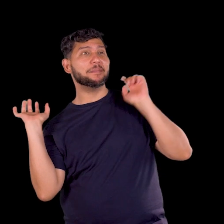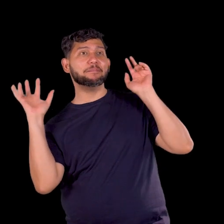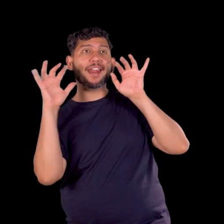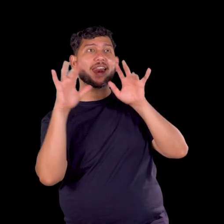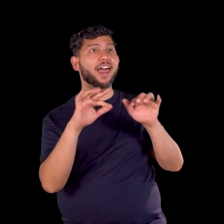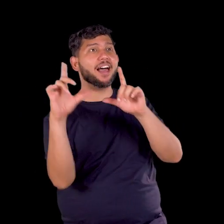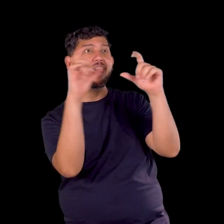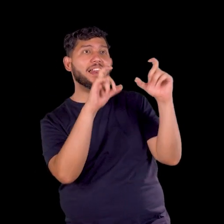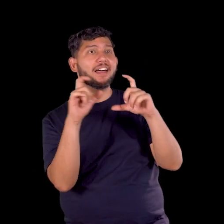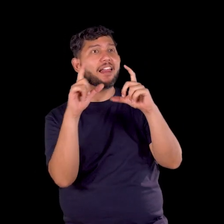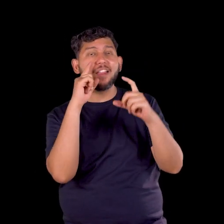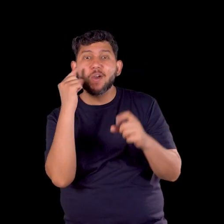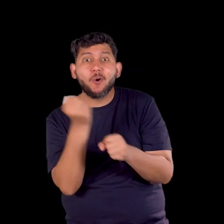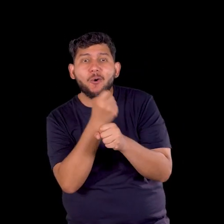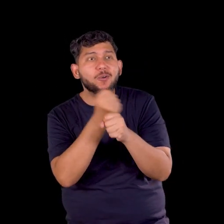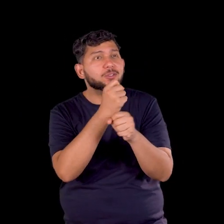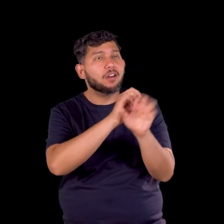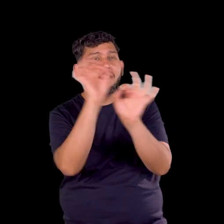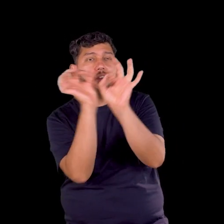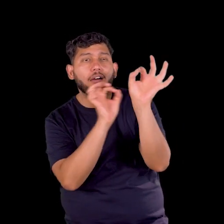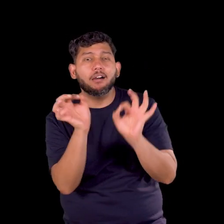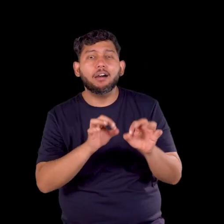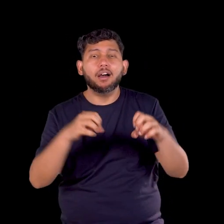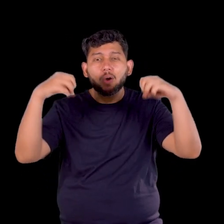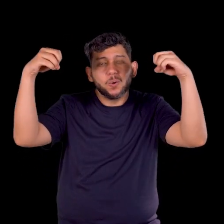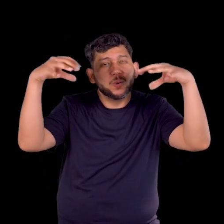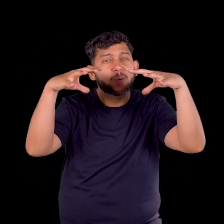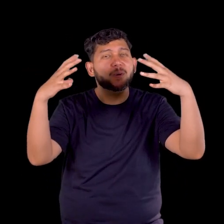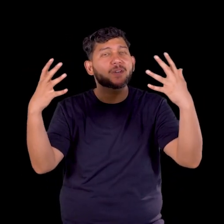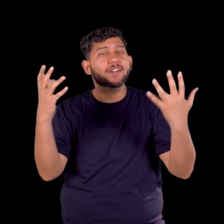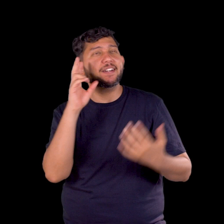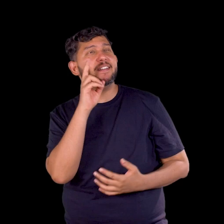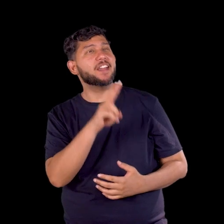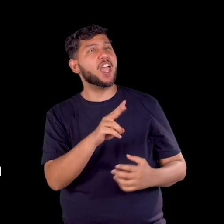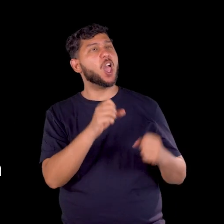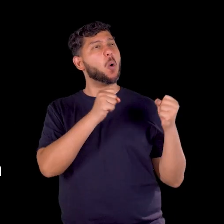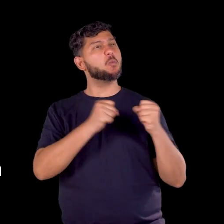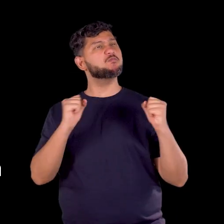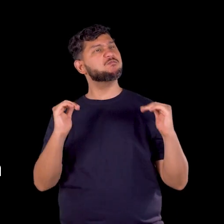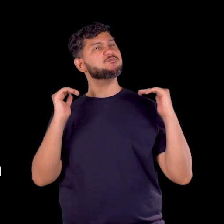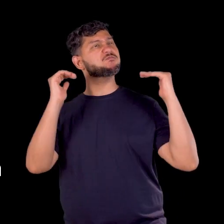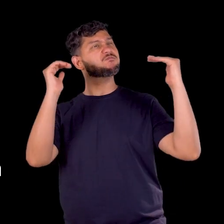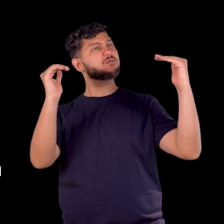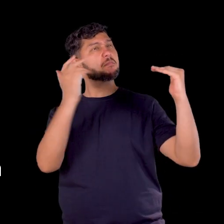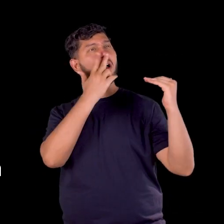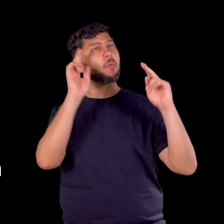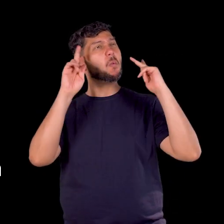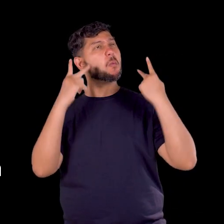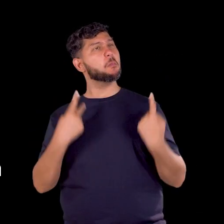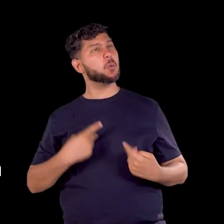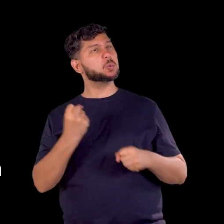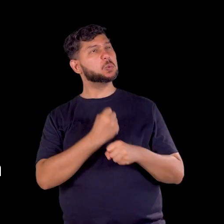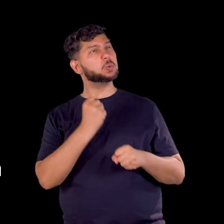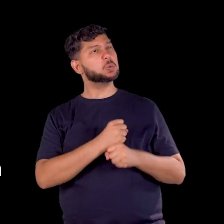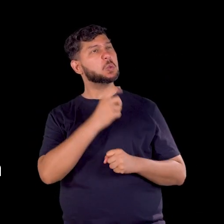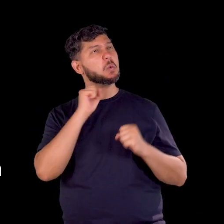de perto o estilo arquitetônico, a iluminação cenográfica e a imponência de obras que representam a capacidade do homem